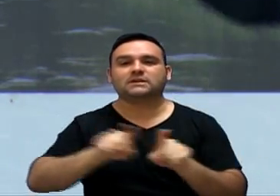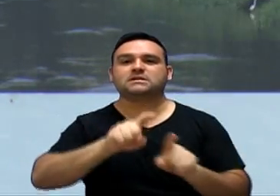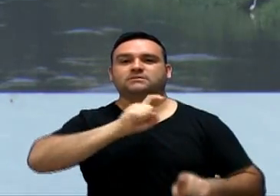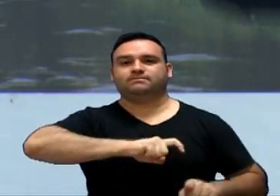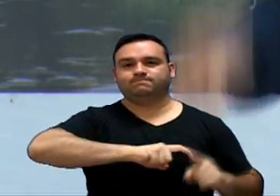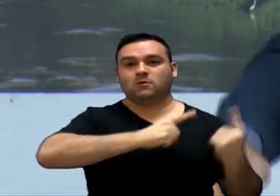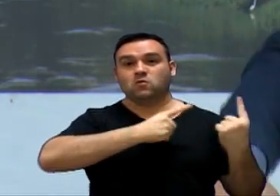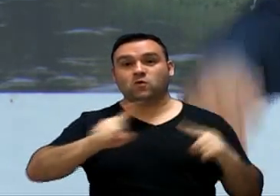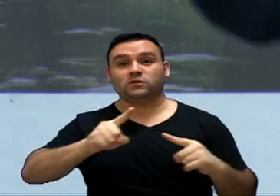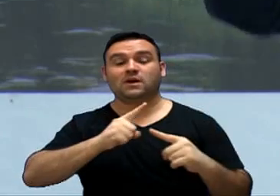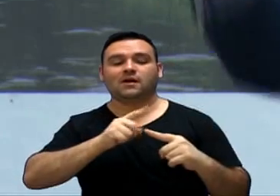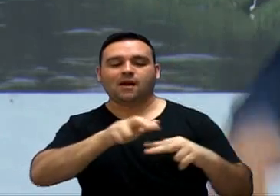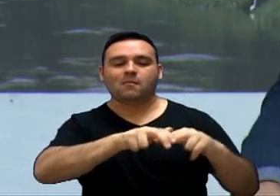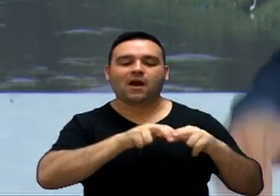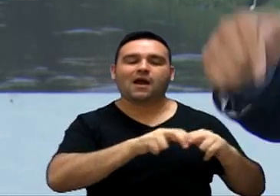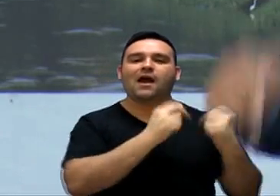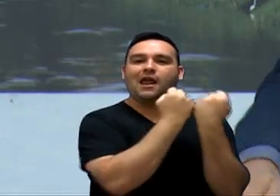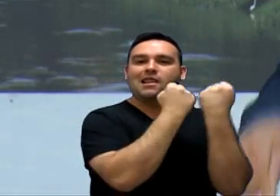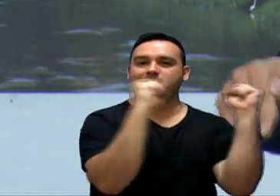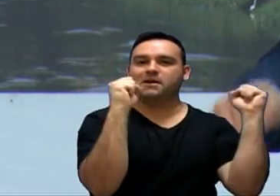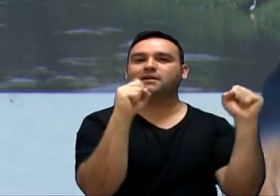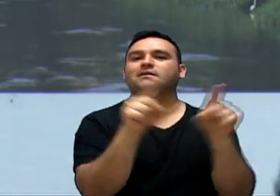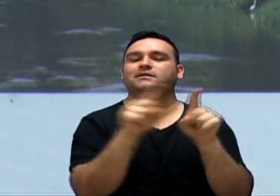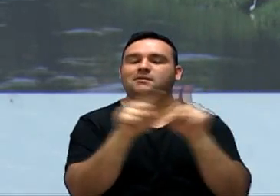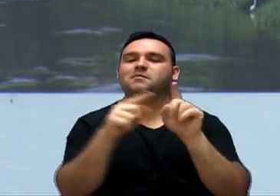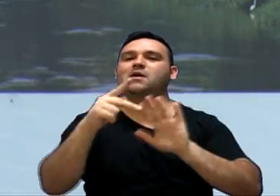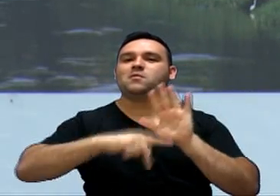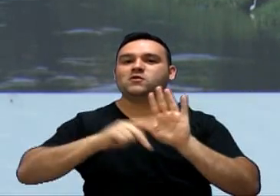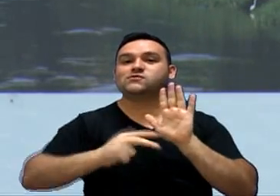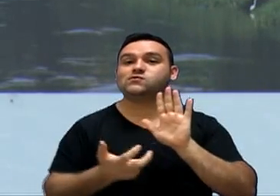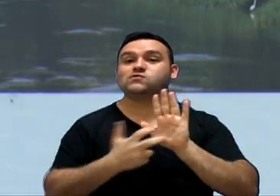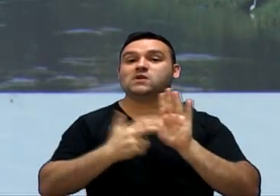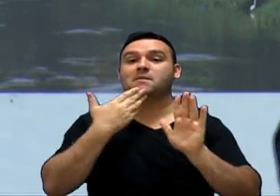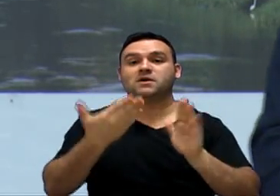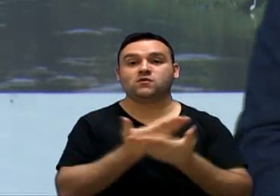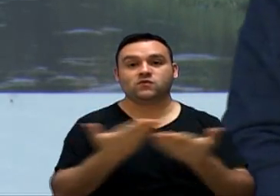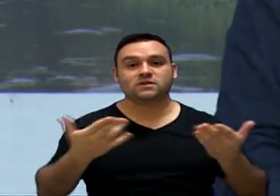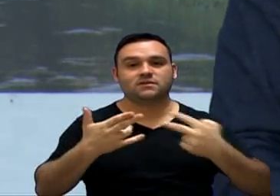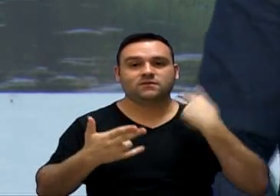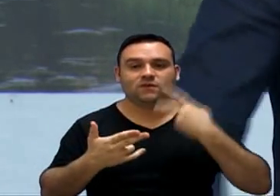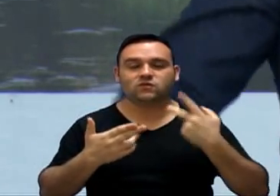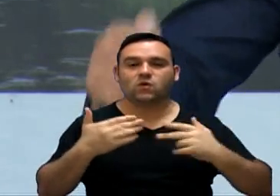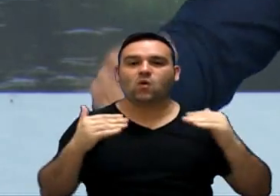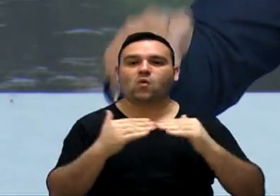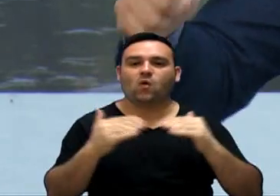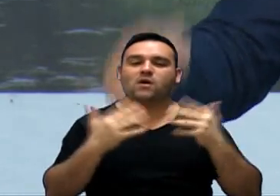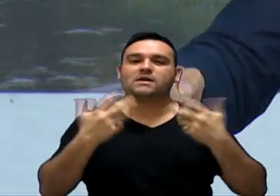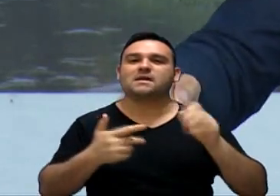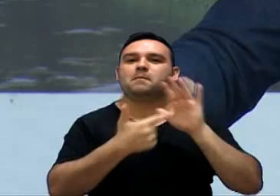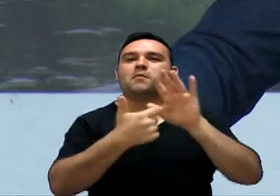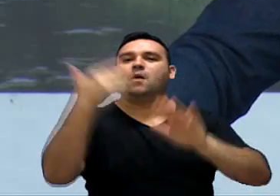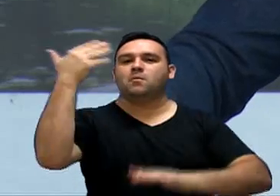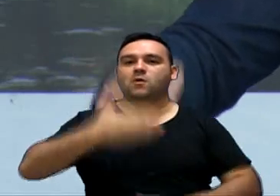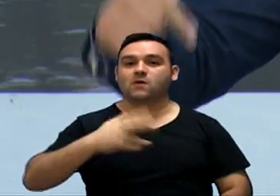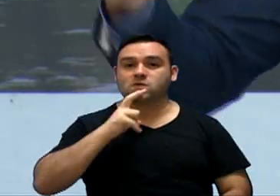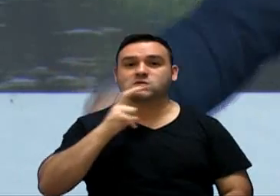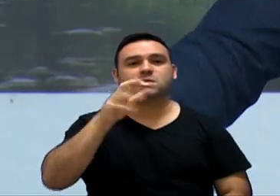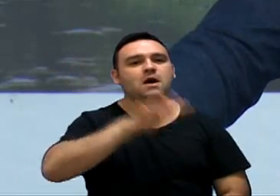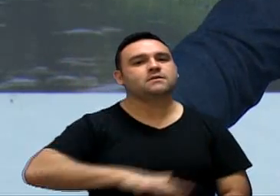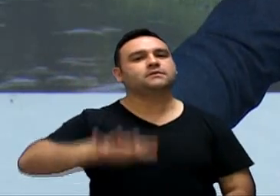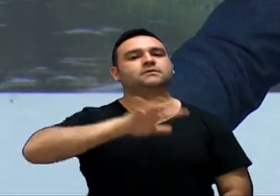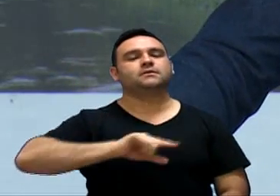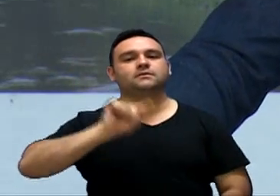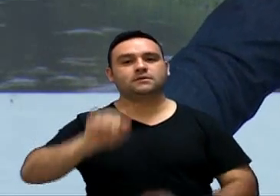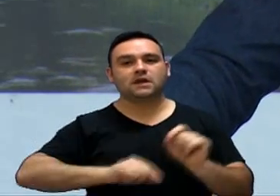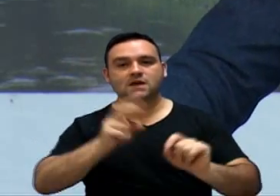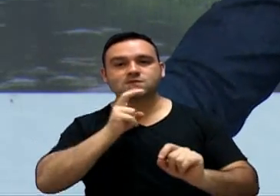tirania, pela liberdade e mostrando que esse projeto é constitucional. Eu peço o voto dos demais vereadores para mostrar para a população sorocabana,